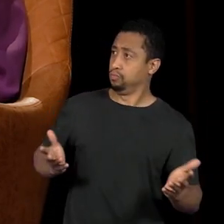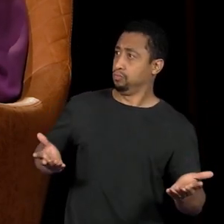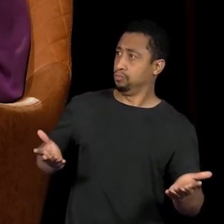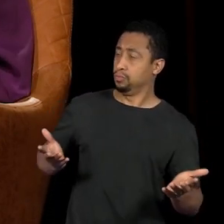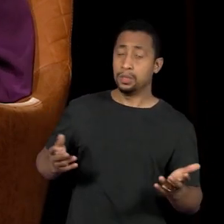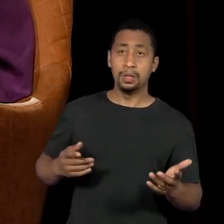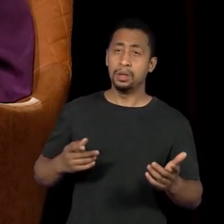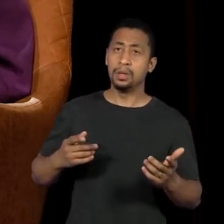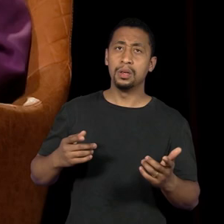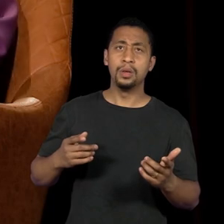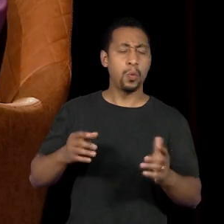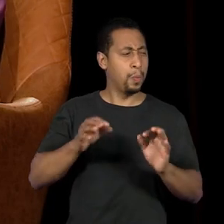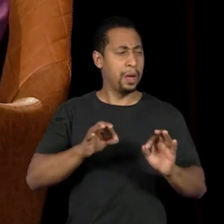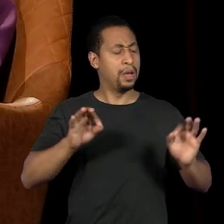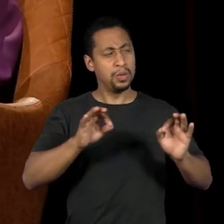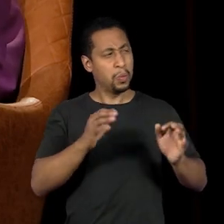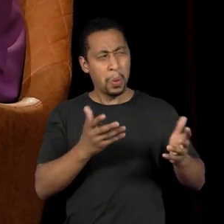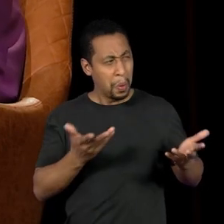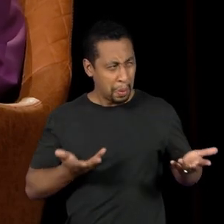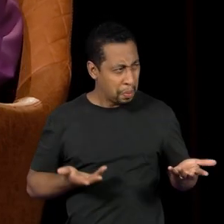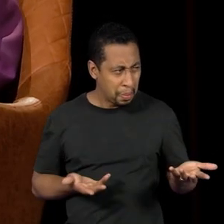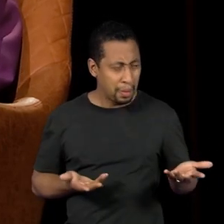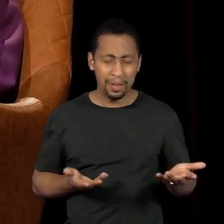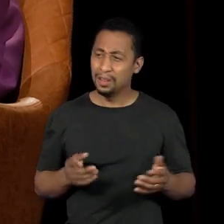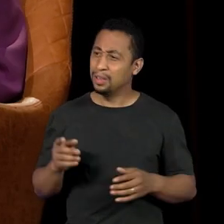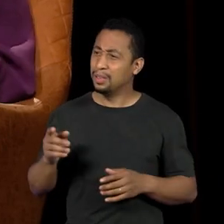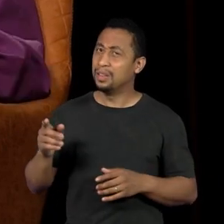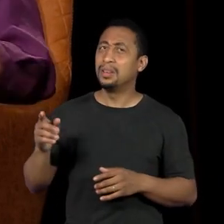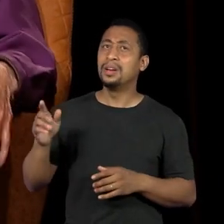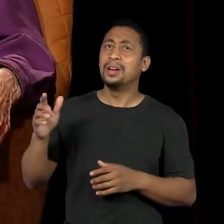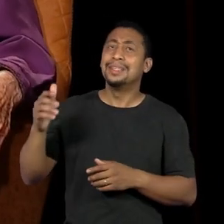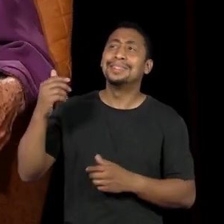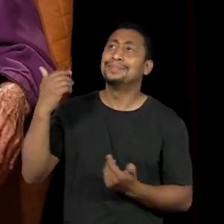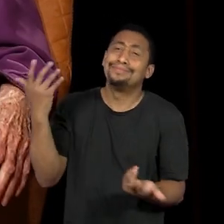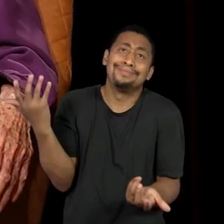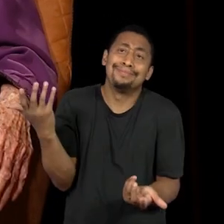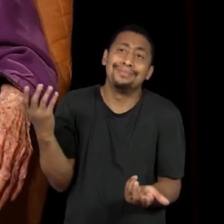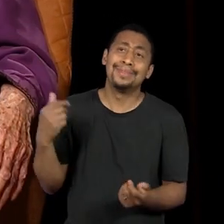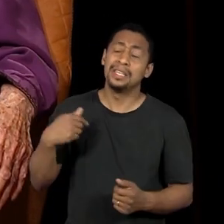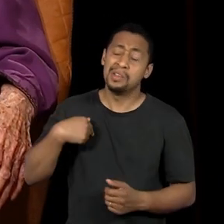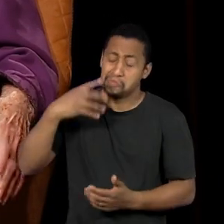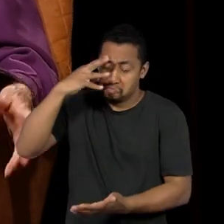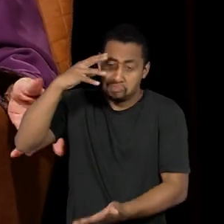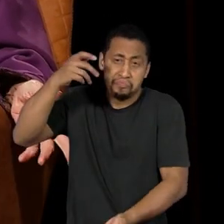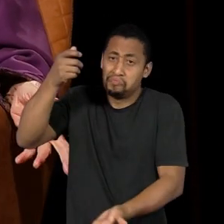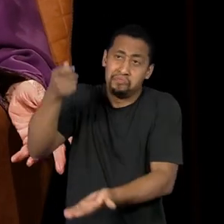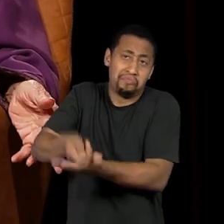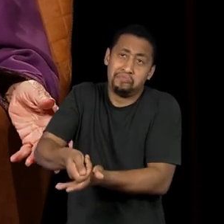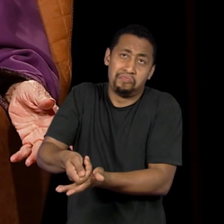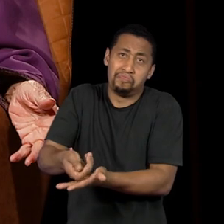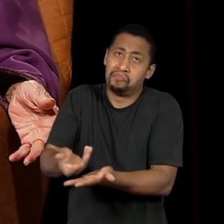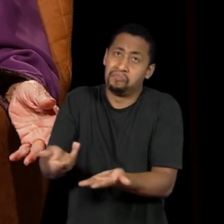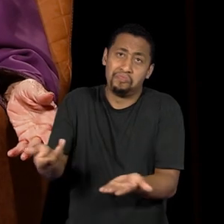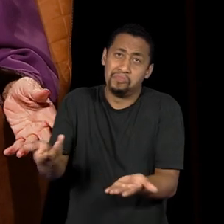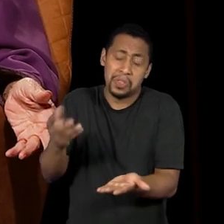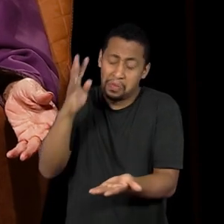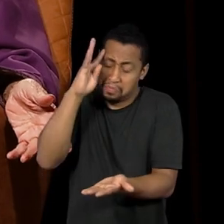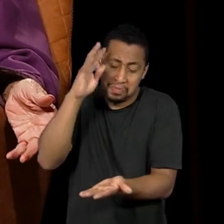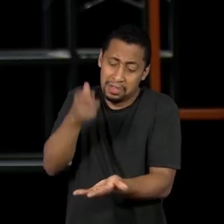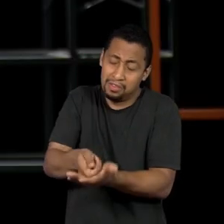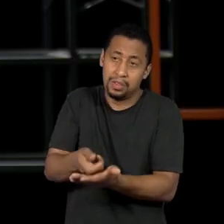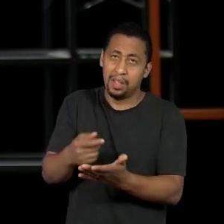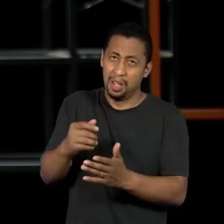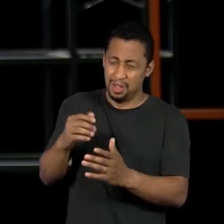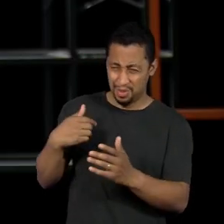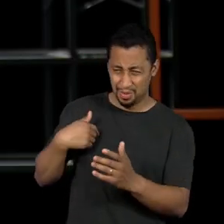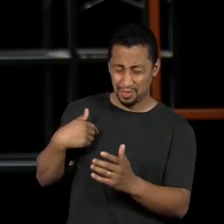maestro? Como o senhor falou que podia ir? Não vai. Então, eu decidi aí. Eu falei assim, eu vou